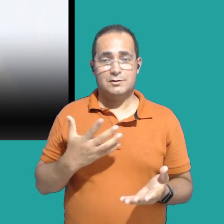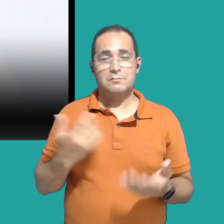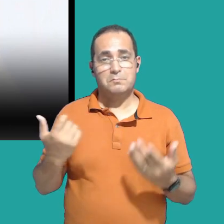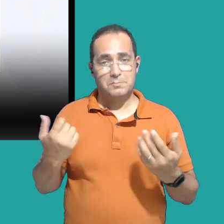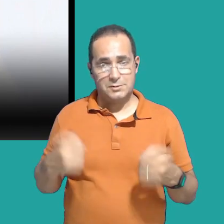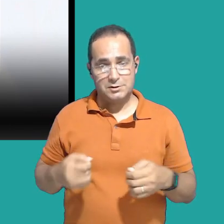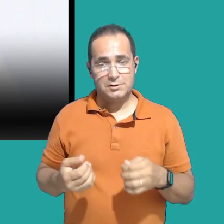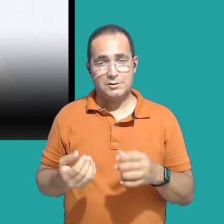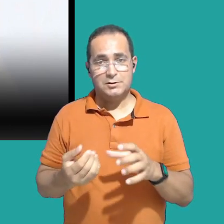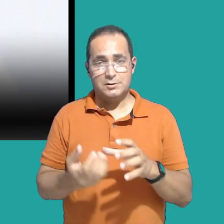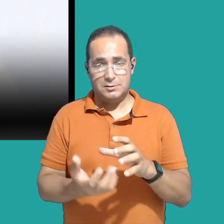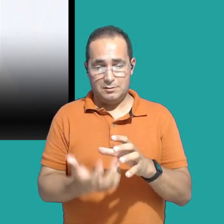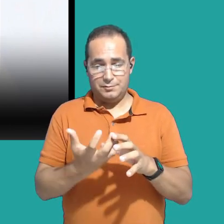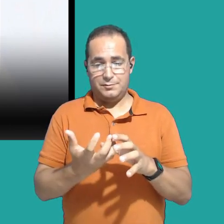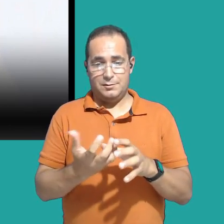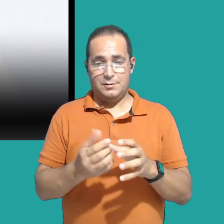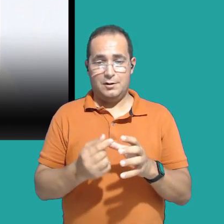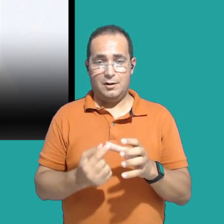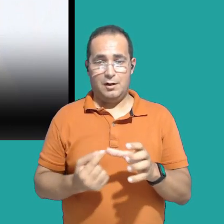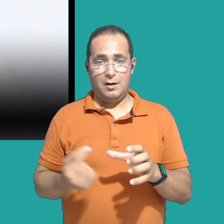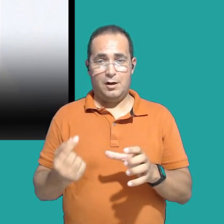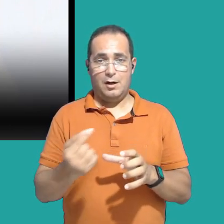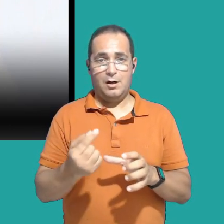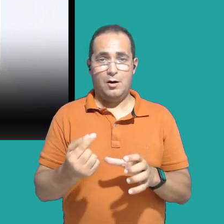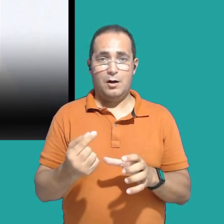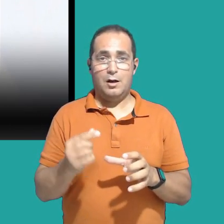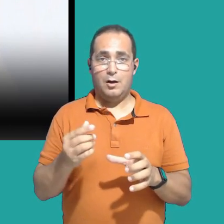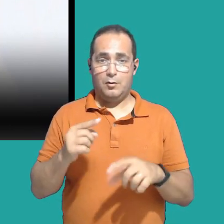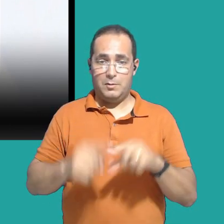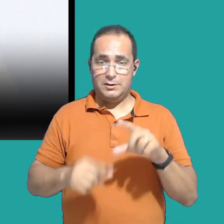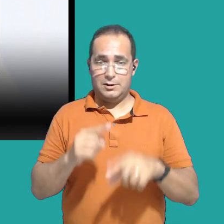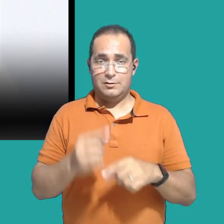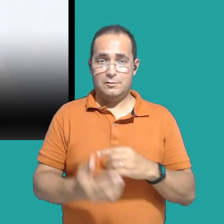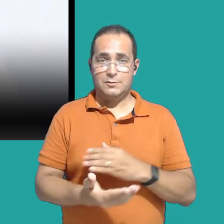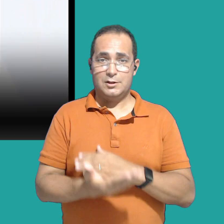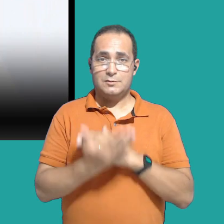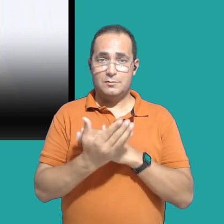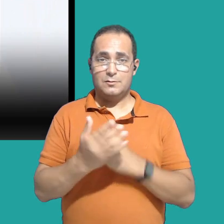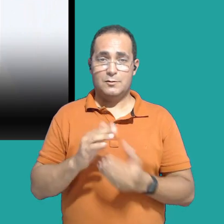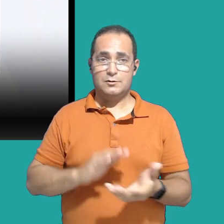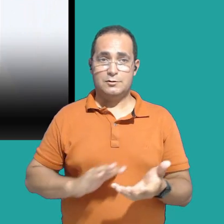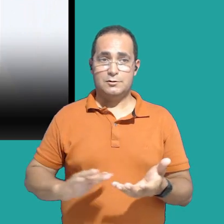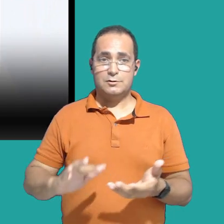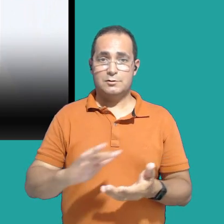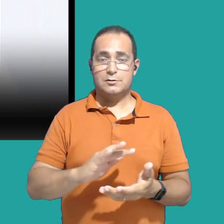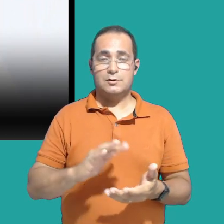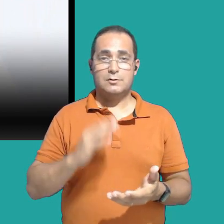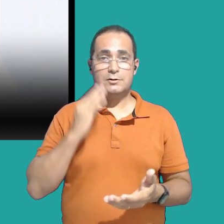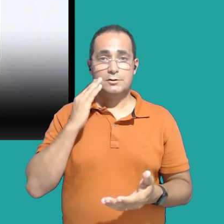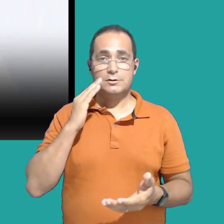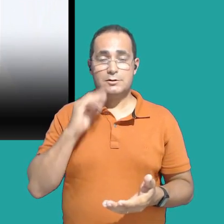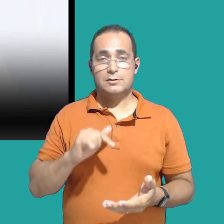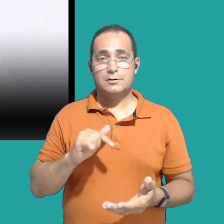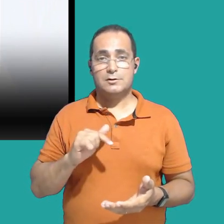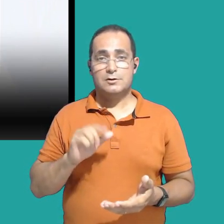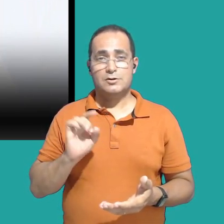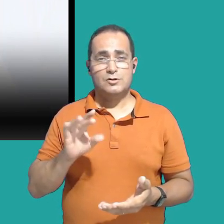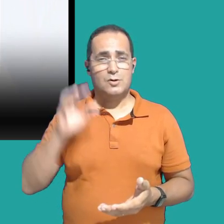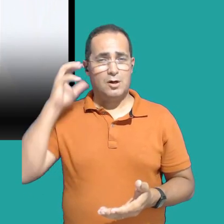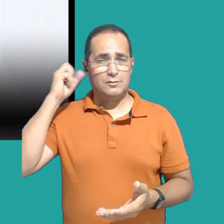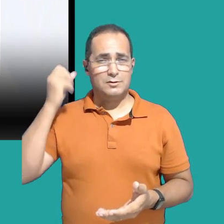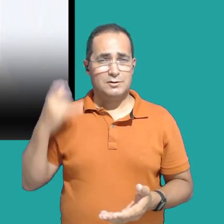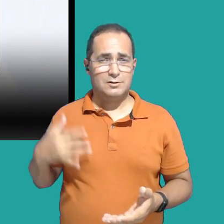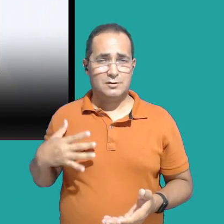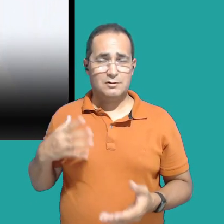vou sentir. Então, teria que ser em relevo, por exemplo. Né, algum material assim que pudesse me mostrar o que